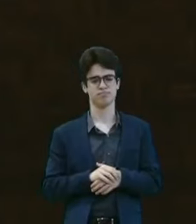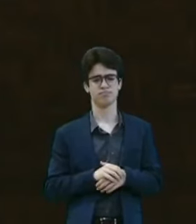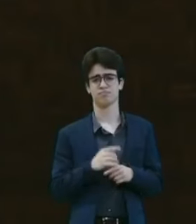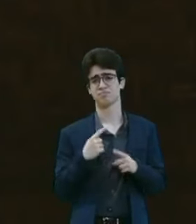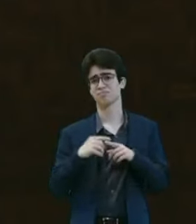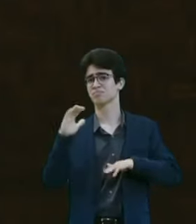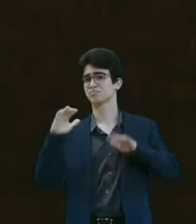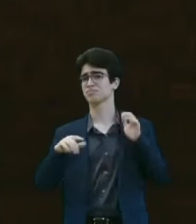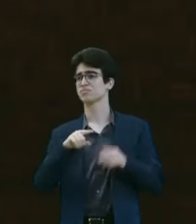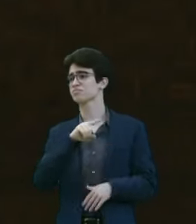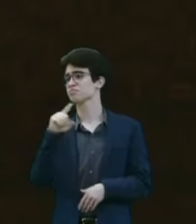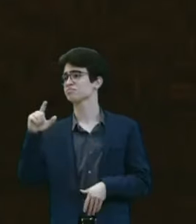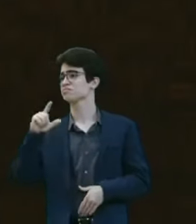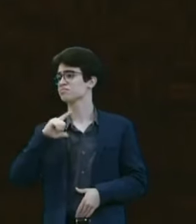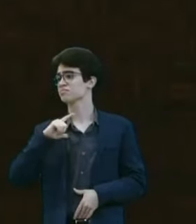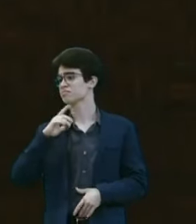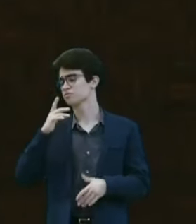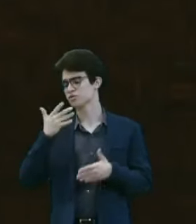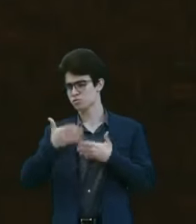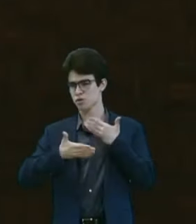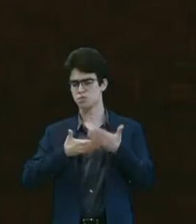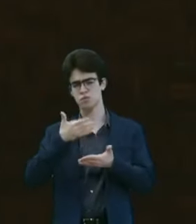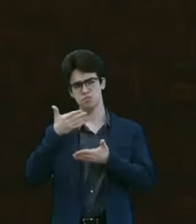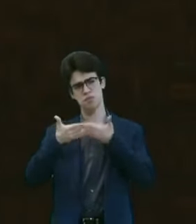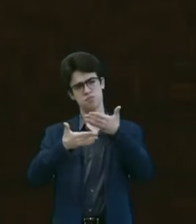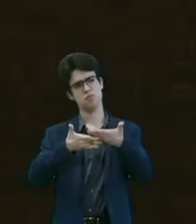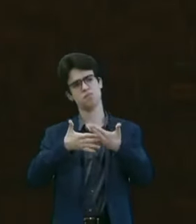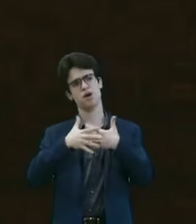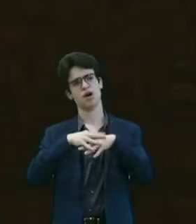Talvez você esteja num processo de cura.